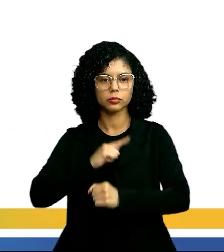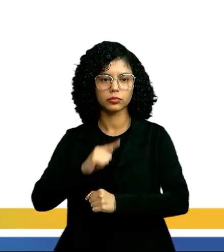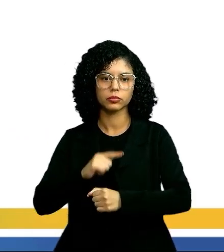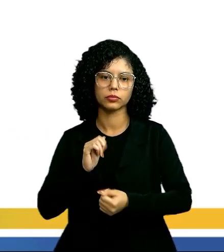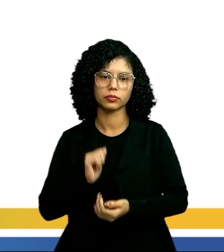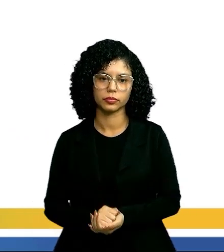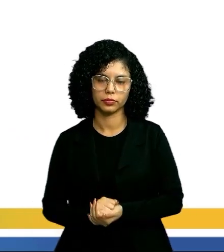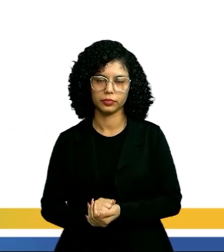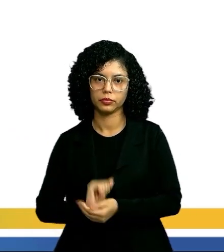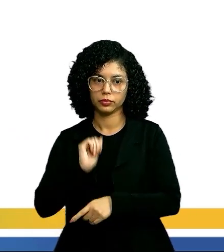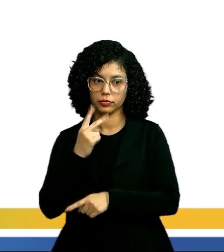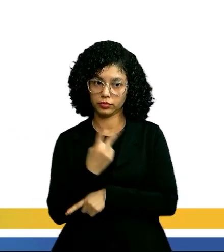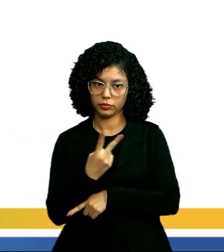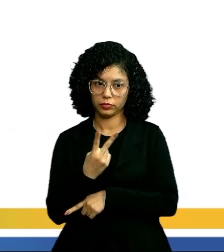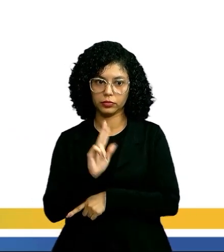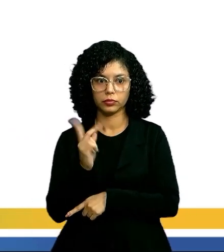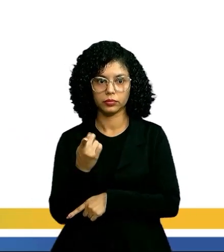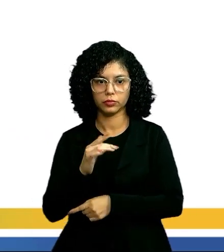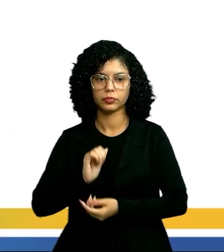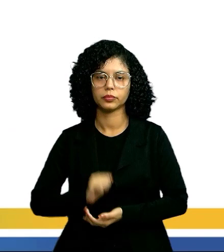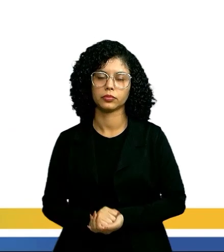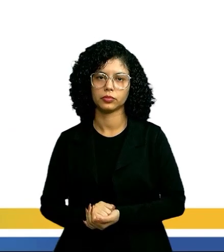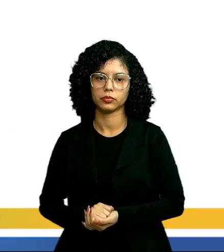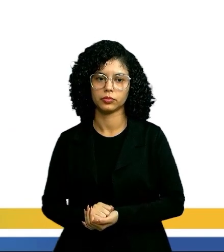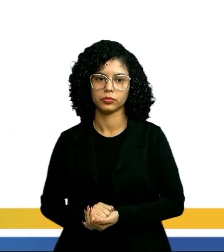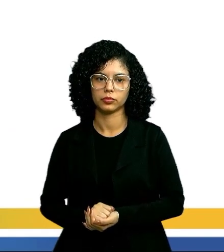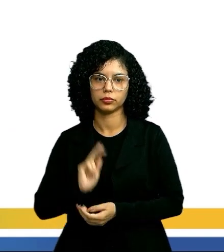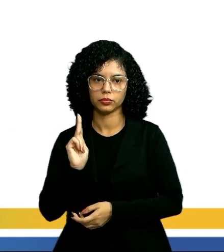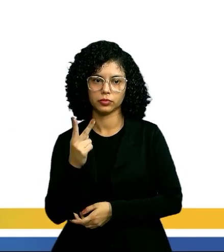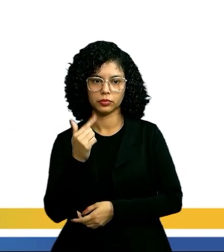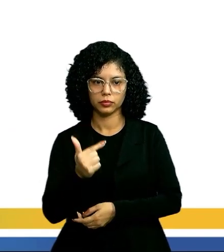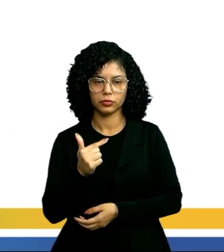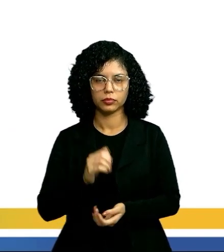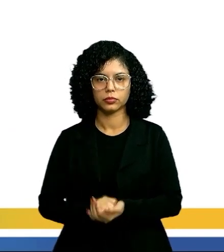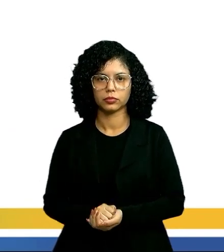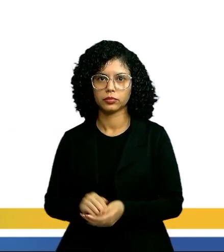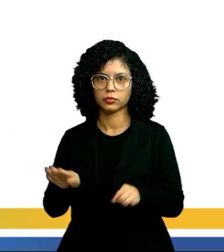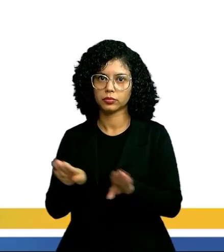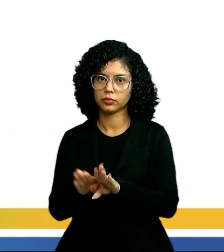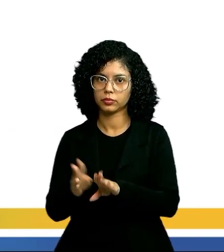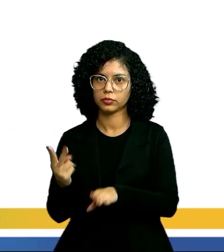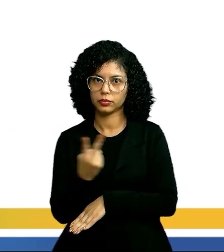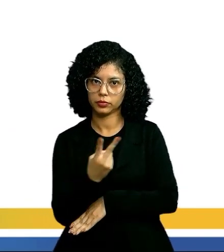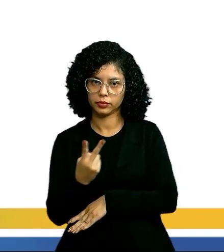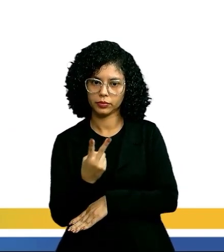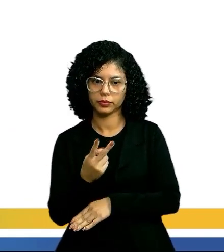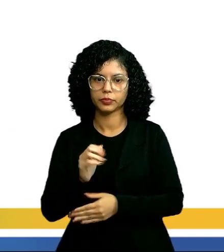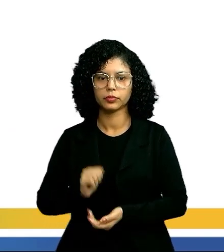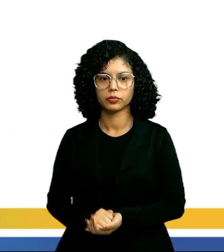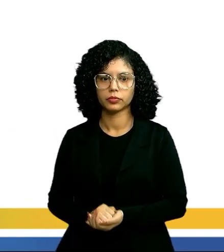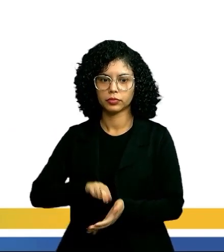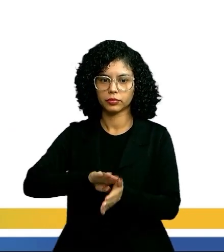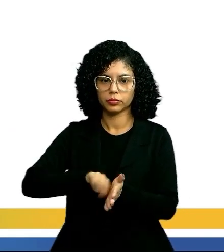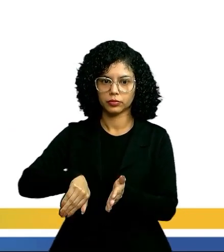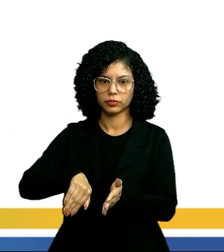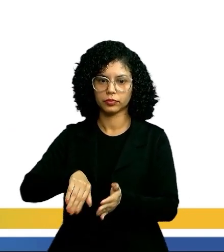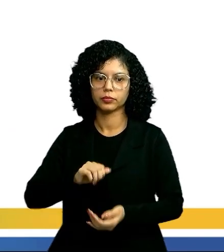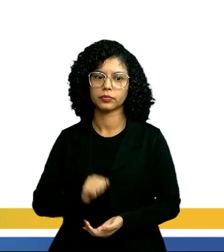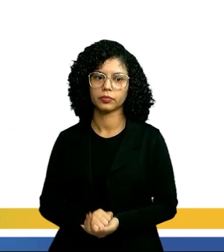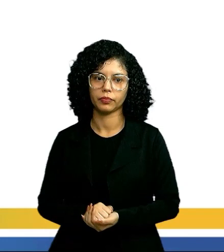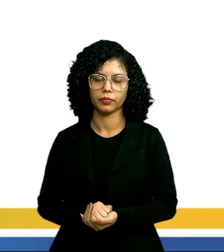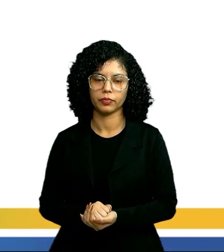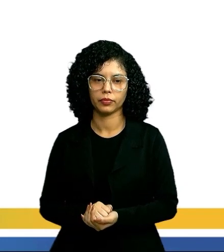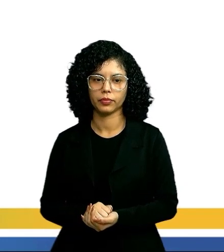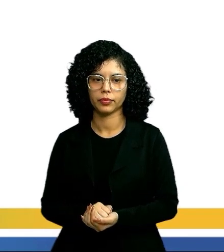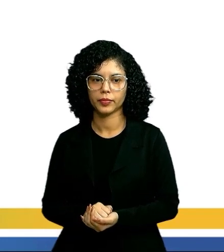átomos de hidrogênio. Por isso que você vai ter mais H2. Tá? Esses 2 átomos de hidrogênio foram retirados